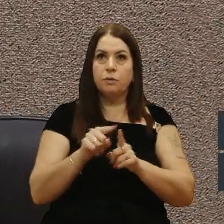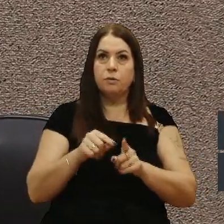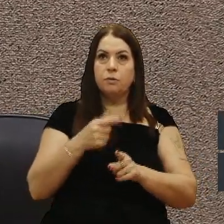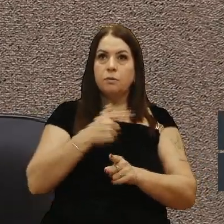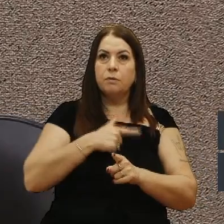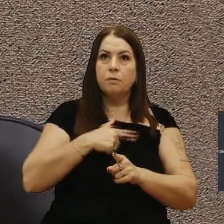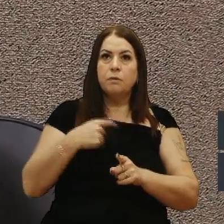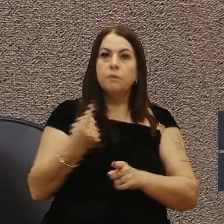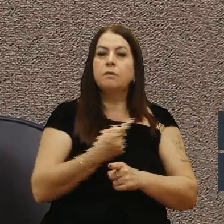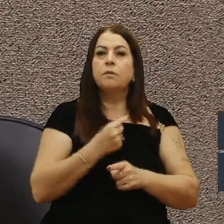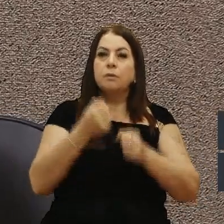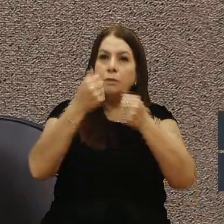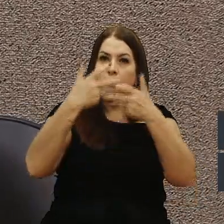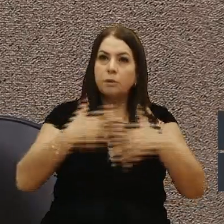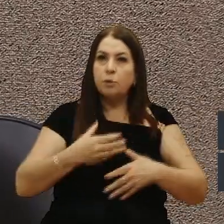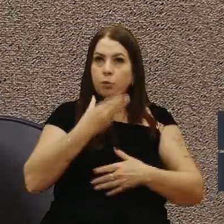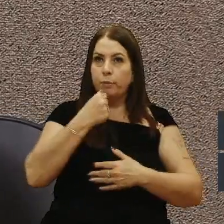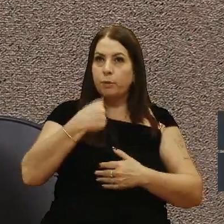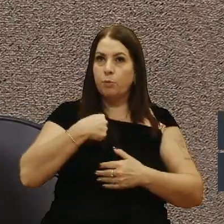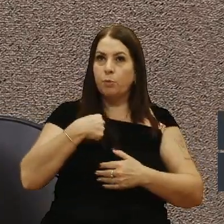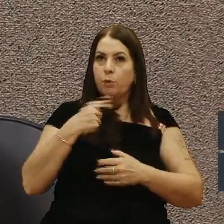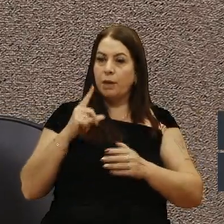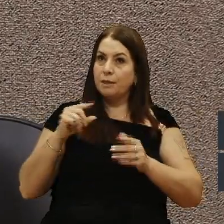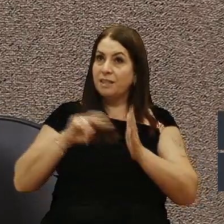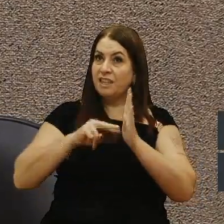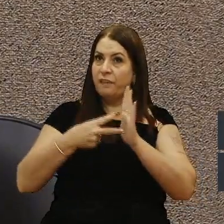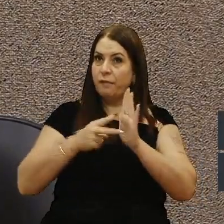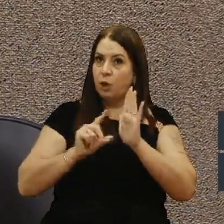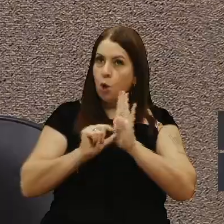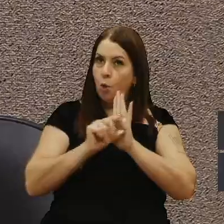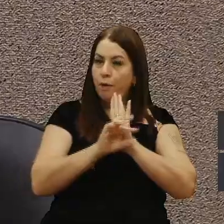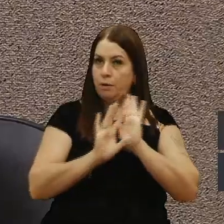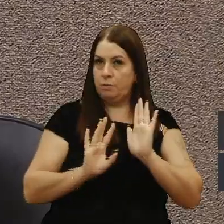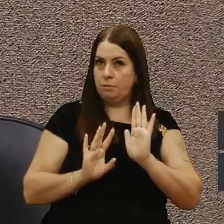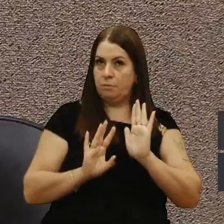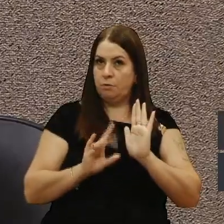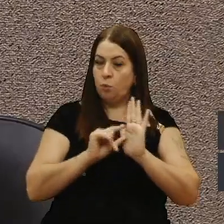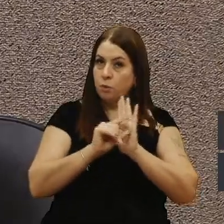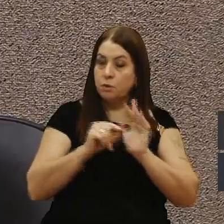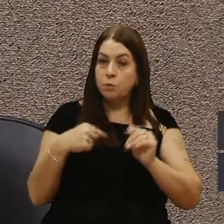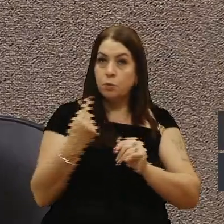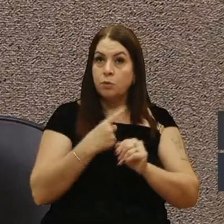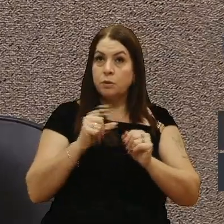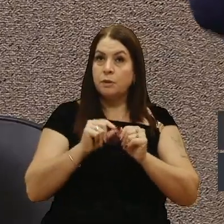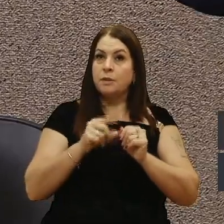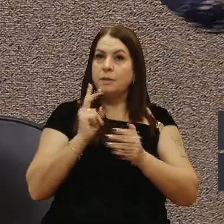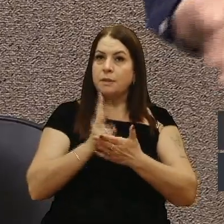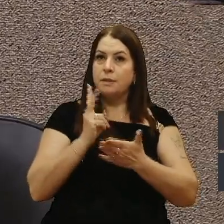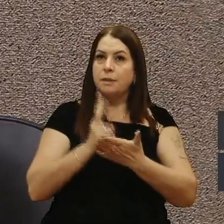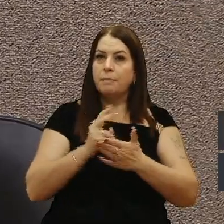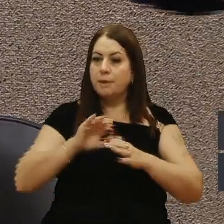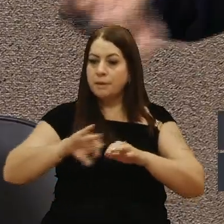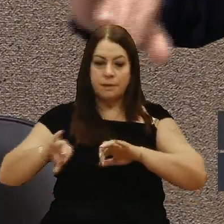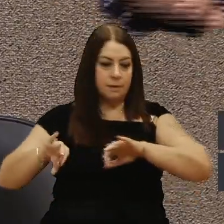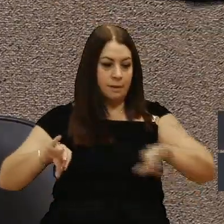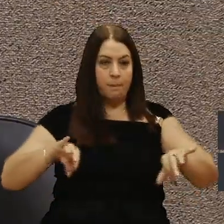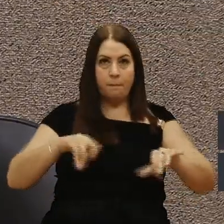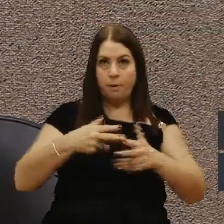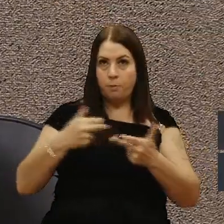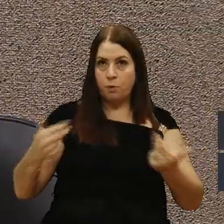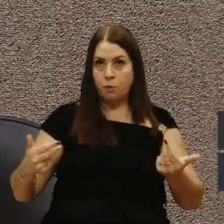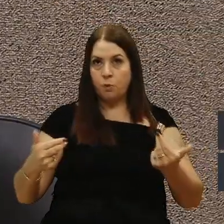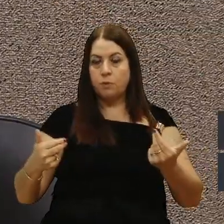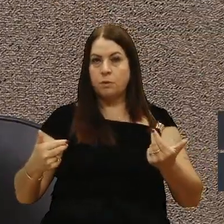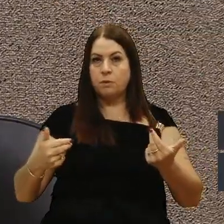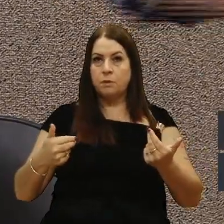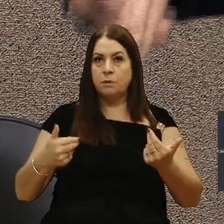Então não venha explicar para um homem que nem eu o que é coerência. Coerência é quando a gente sempre se separa de alguma coisa e